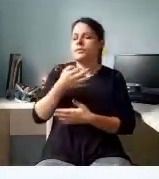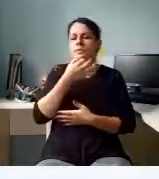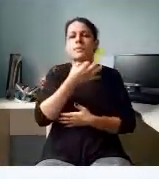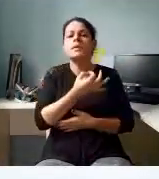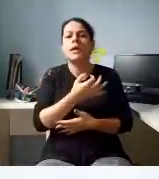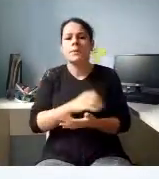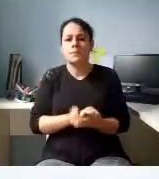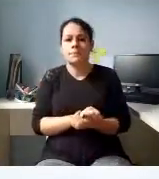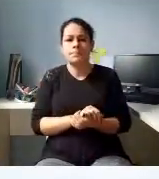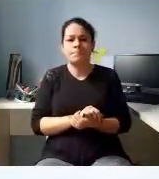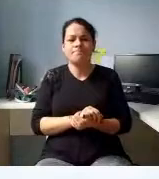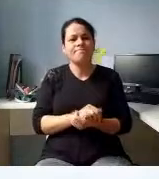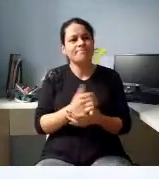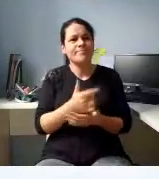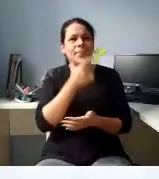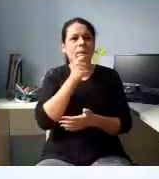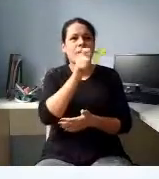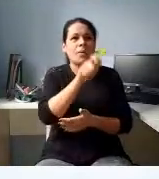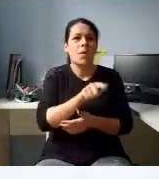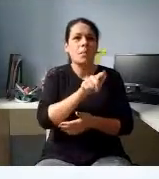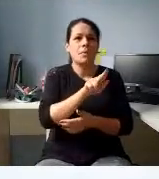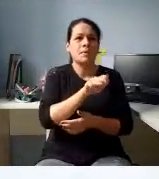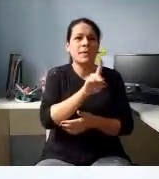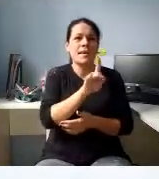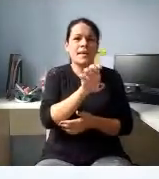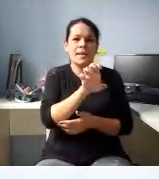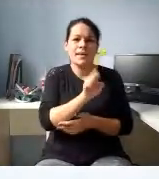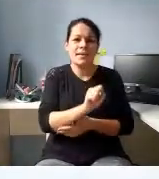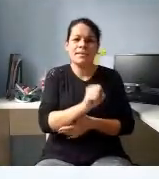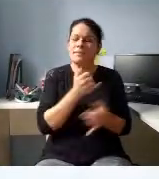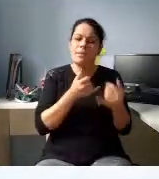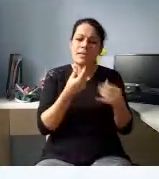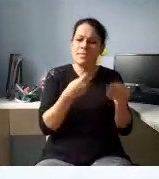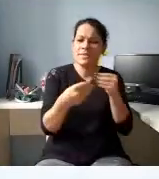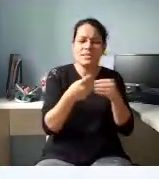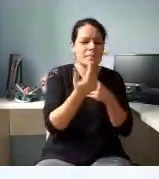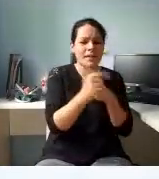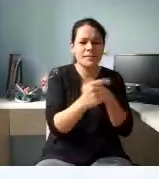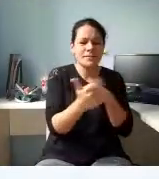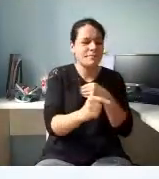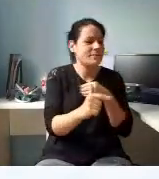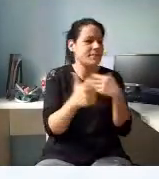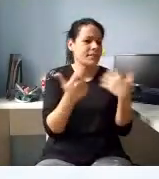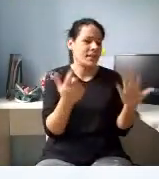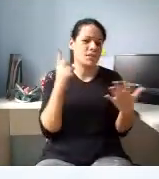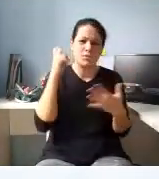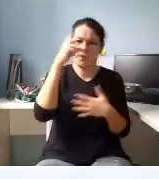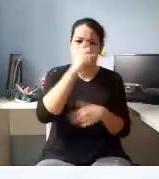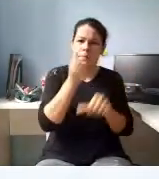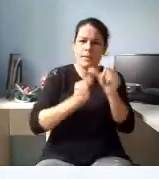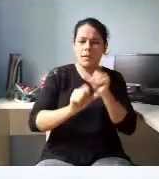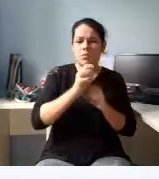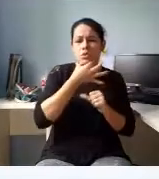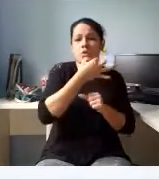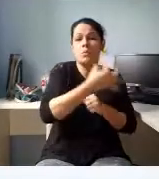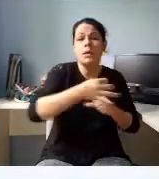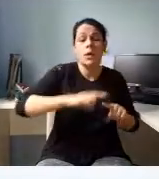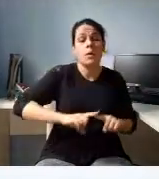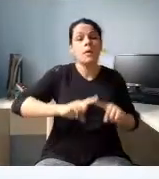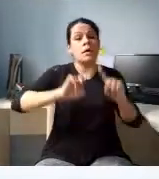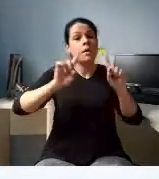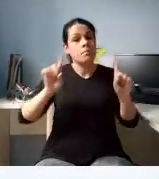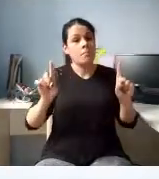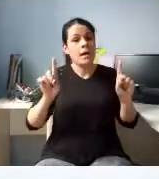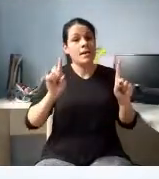O Guedes bem possivelmente vai ficar inflexível a isso. Dificilmente o Guedes vai alterar. Mas